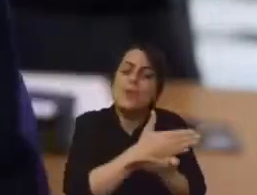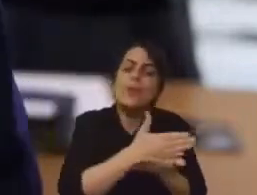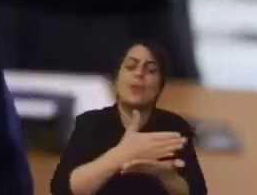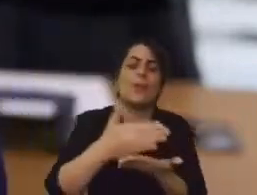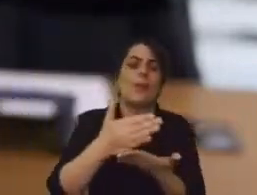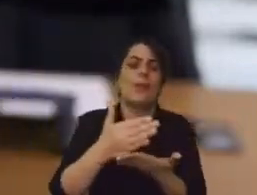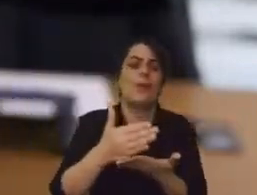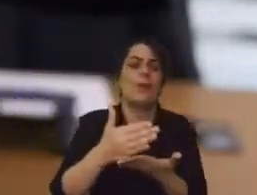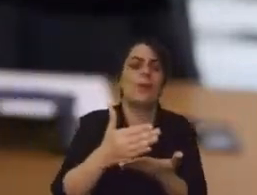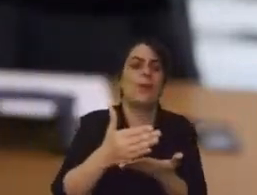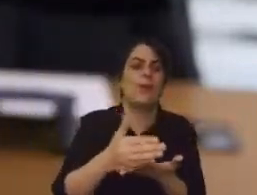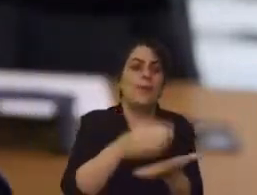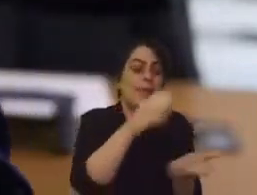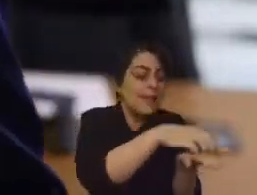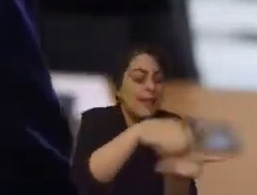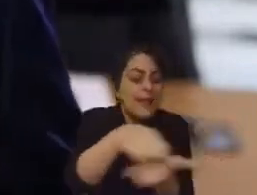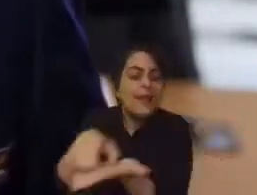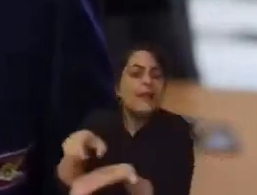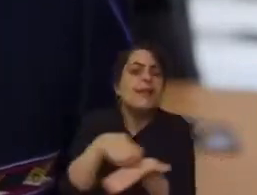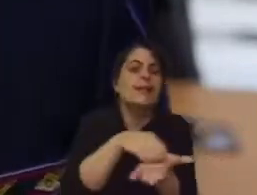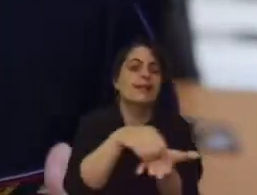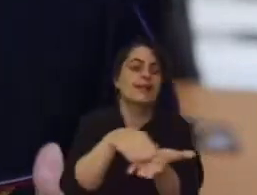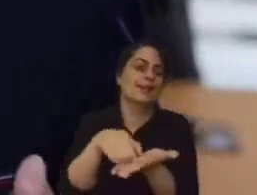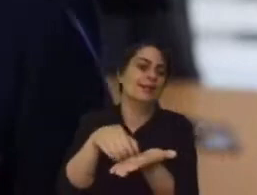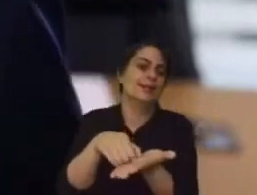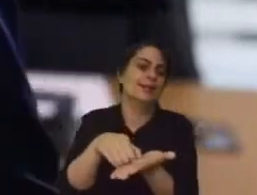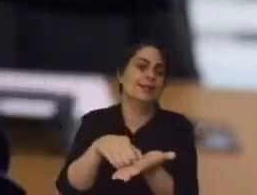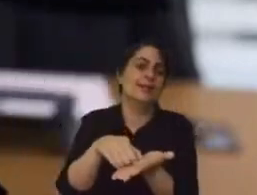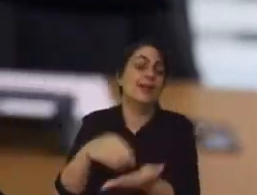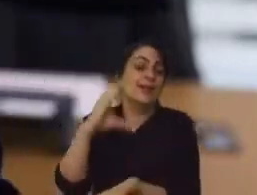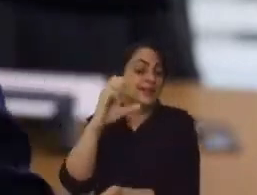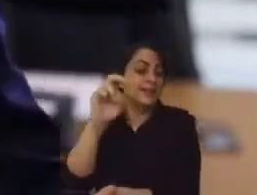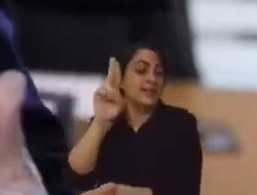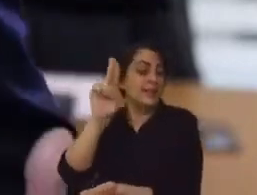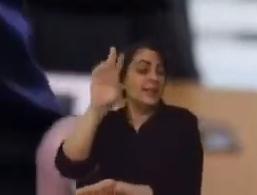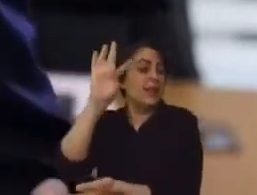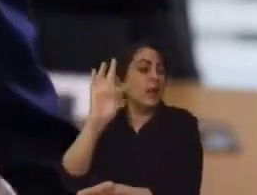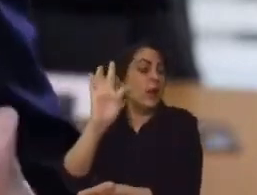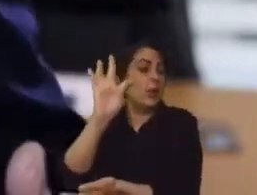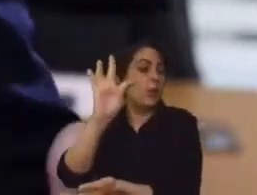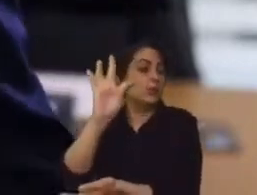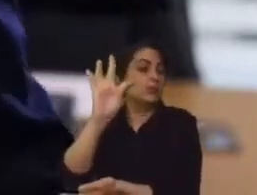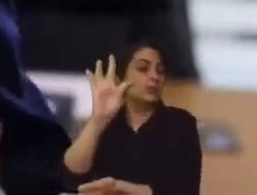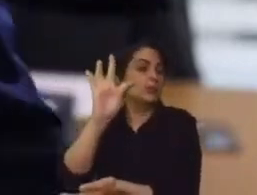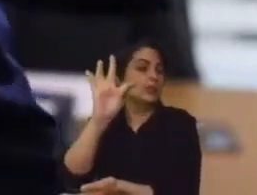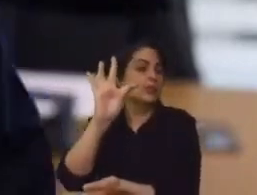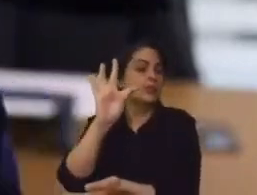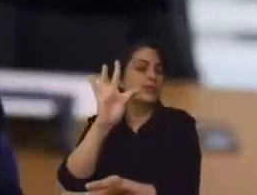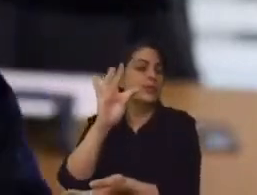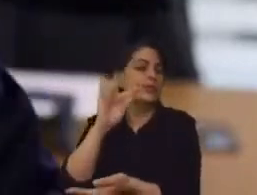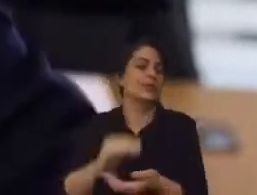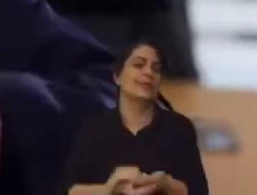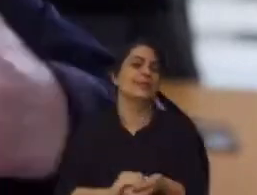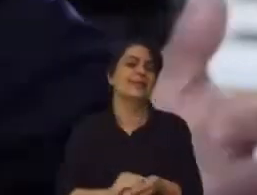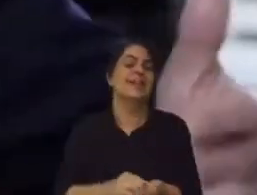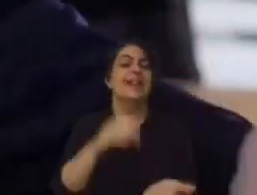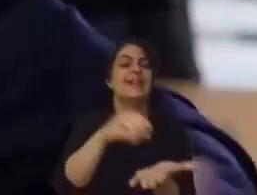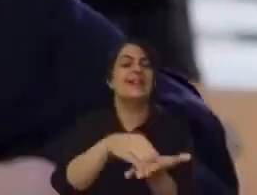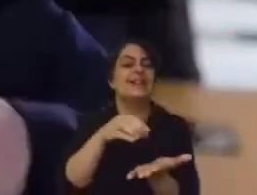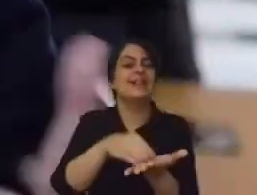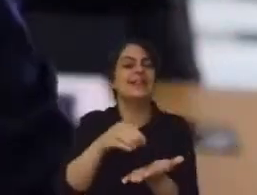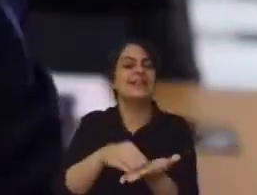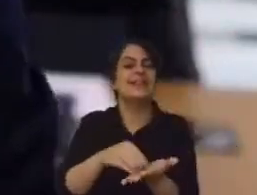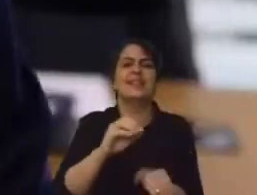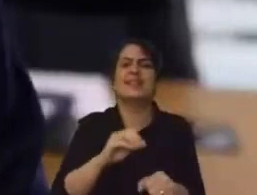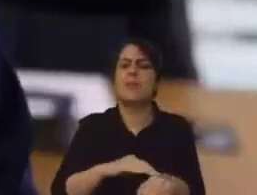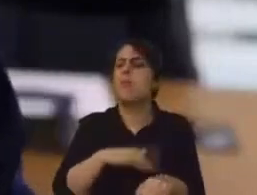das centrais sindicais e, sobretudo, a CUT, que se transformou na mais importante central sindical da América Latina, com todo o